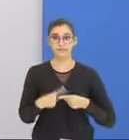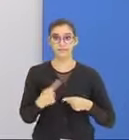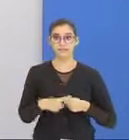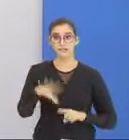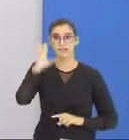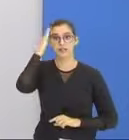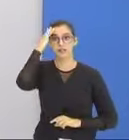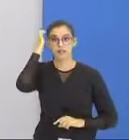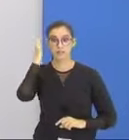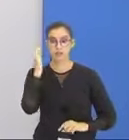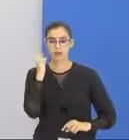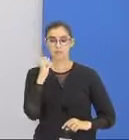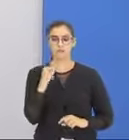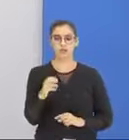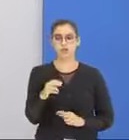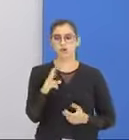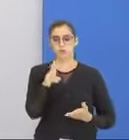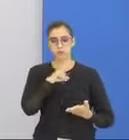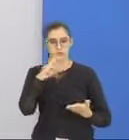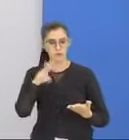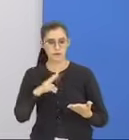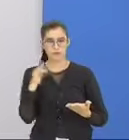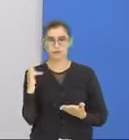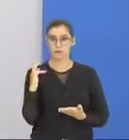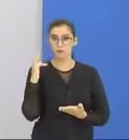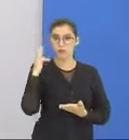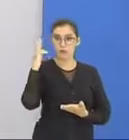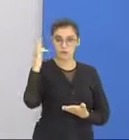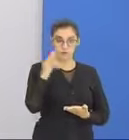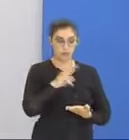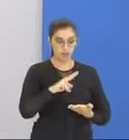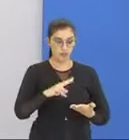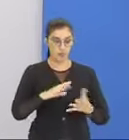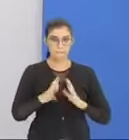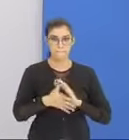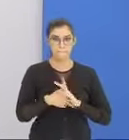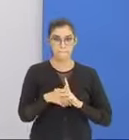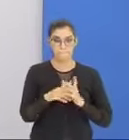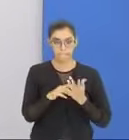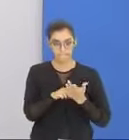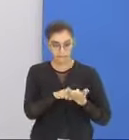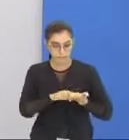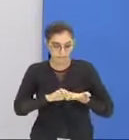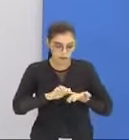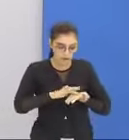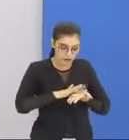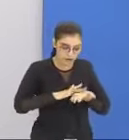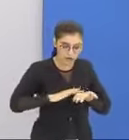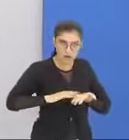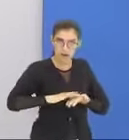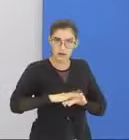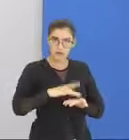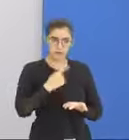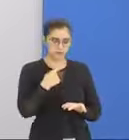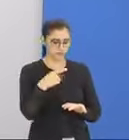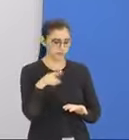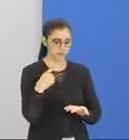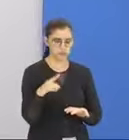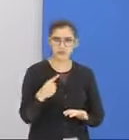consultar o futuro, o lermão e outros tipos de transformações e